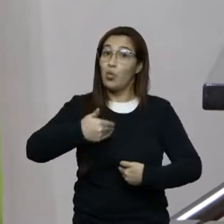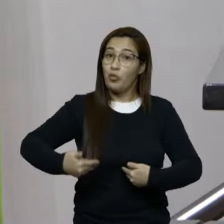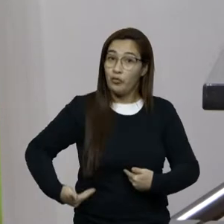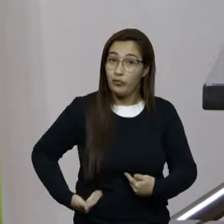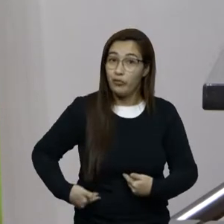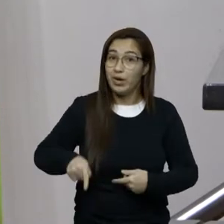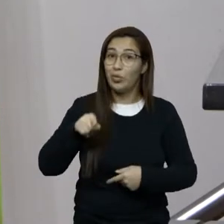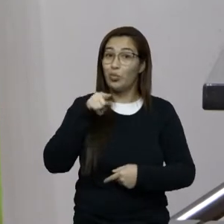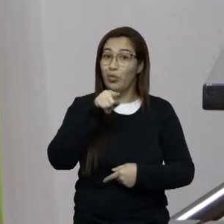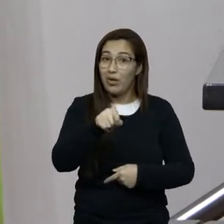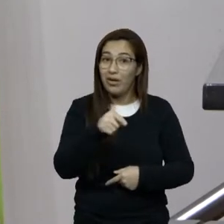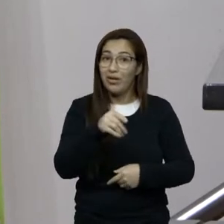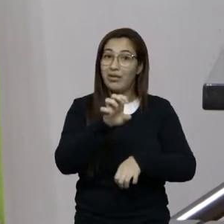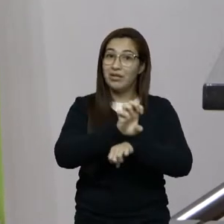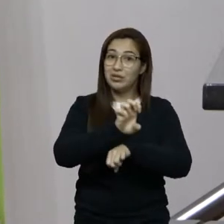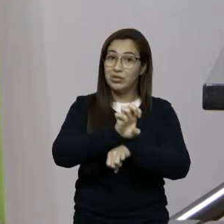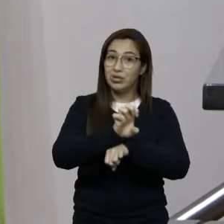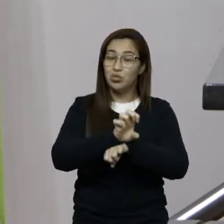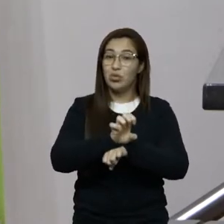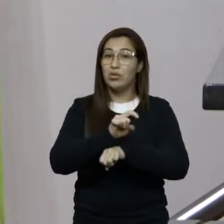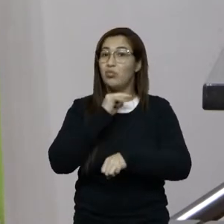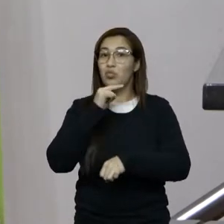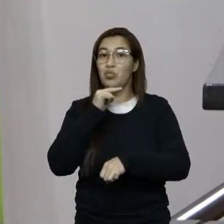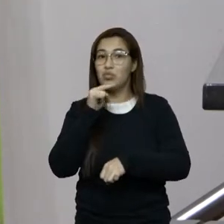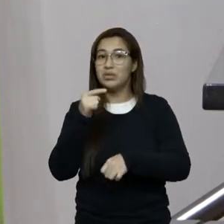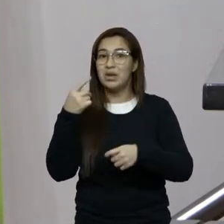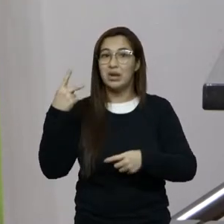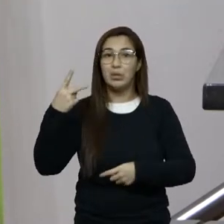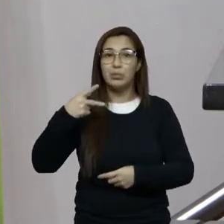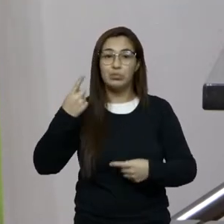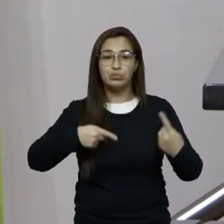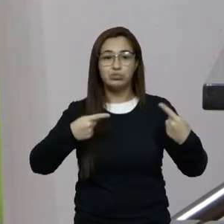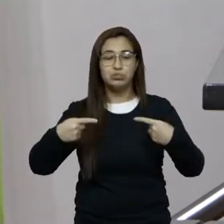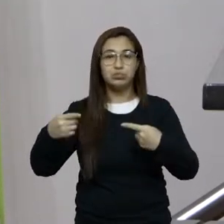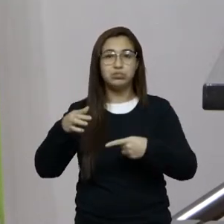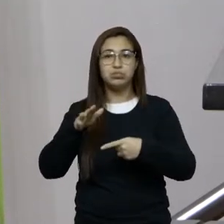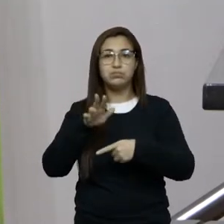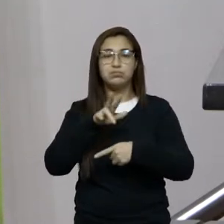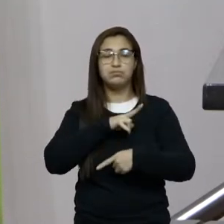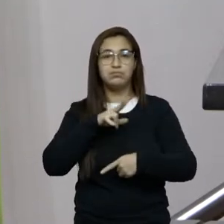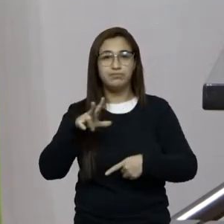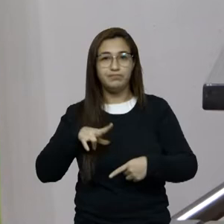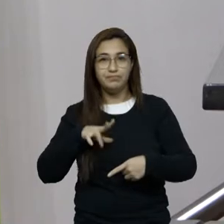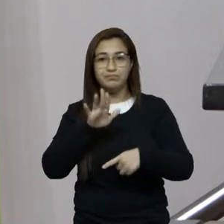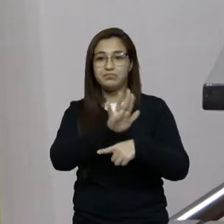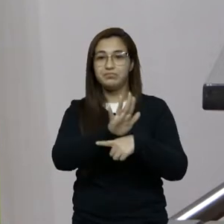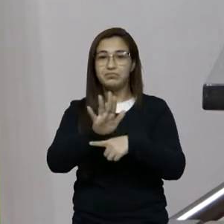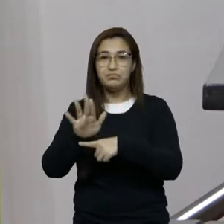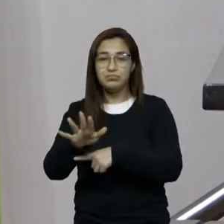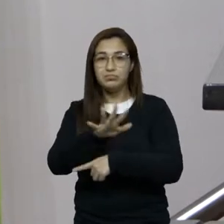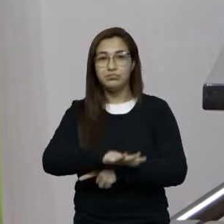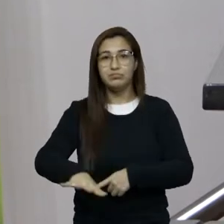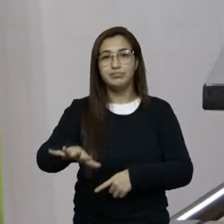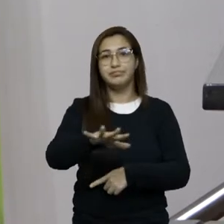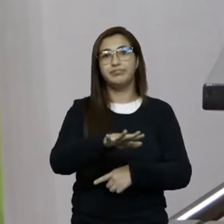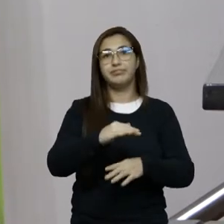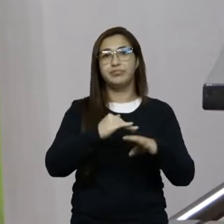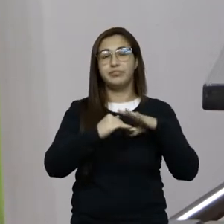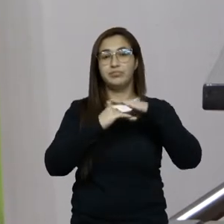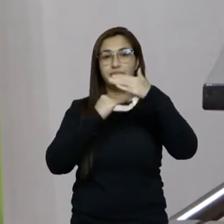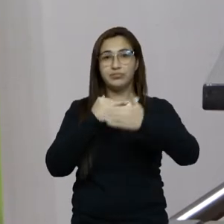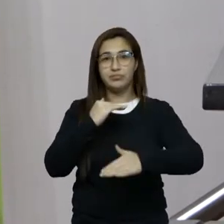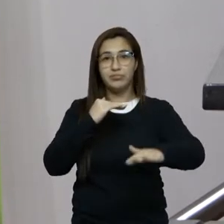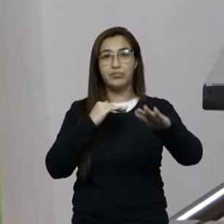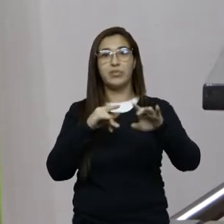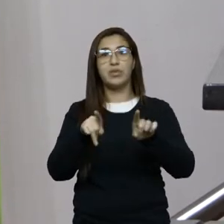incapaz de apresentar uma política pública de proteção ou recuperação das barragens e José bater Taió